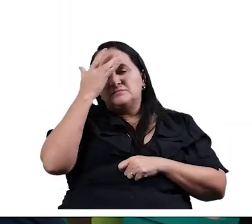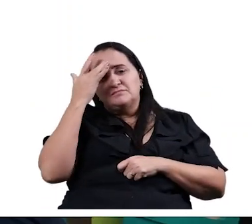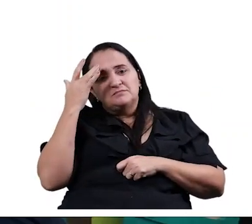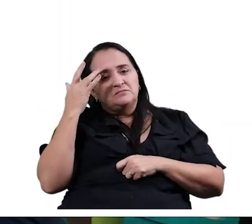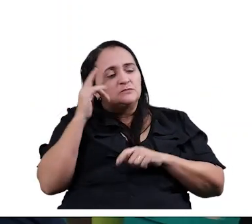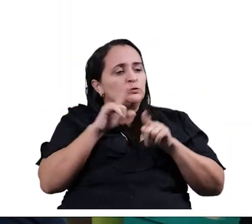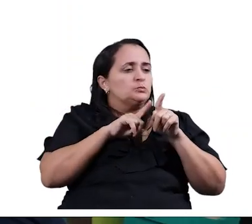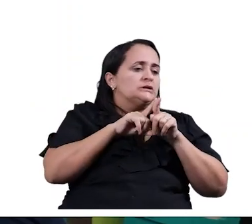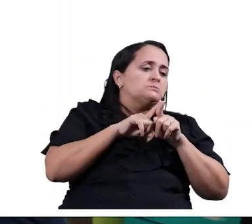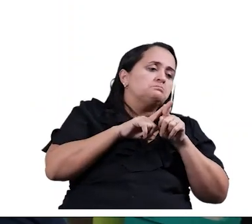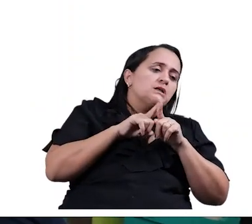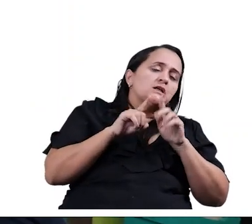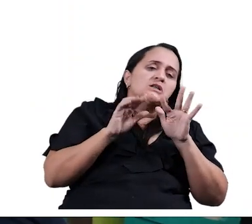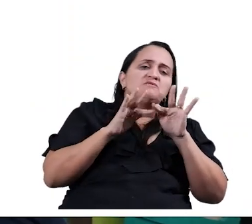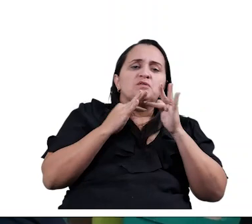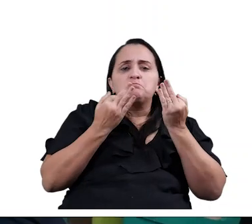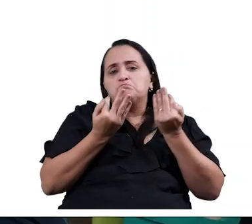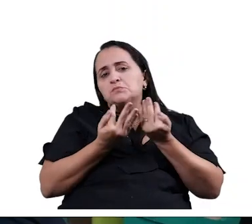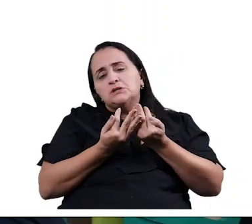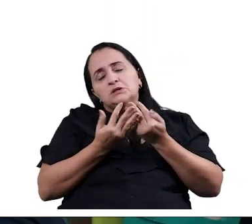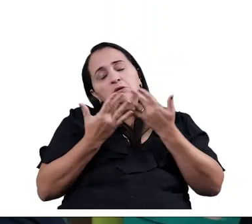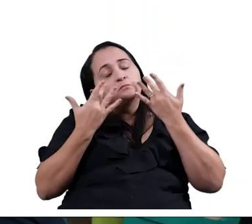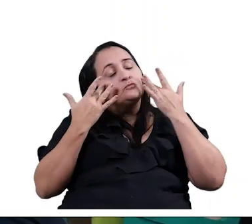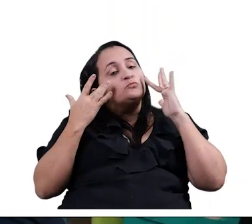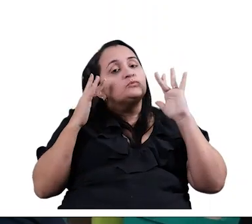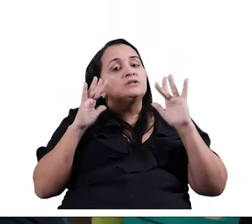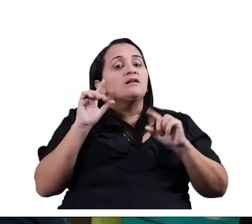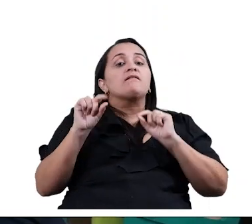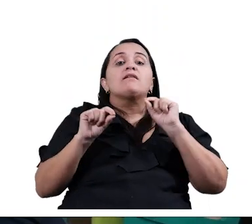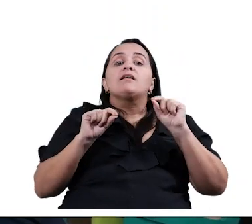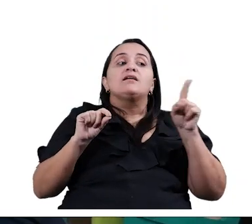sua irmã, seu avô, sei lá,